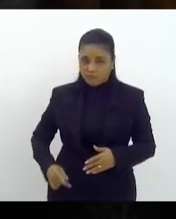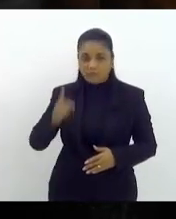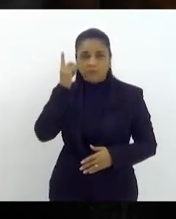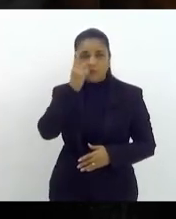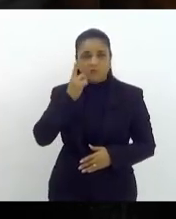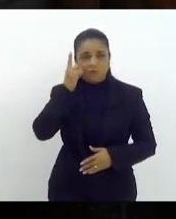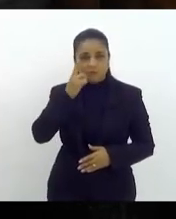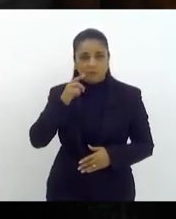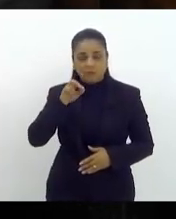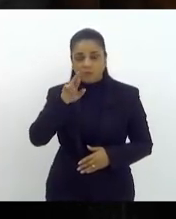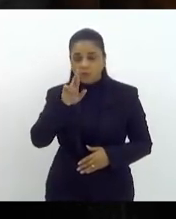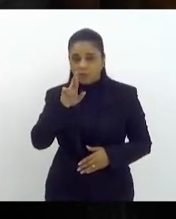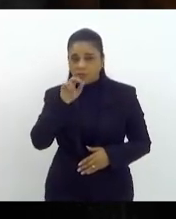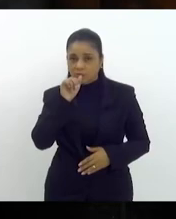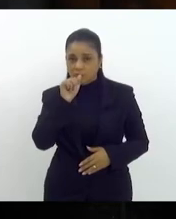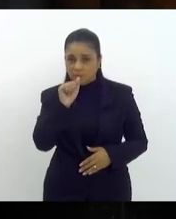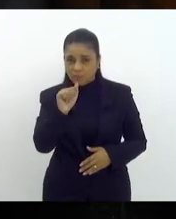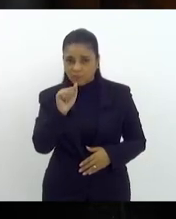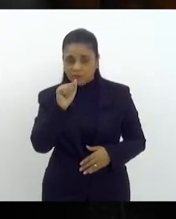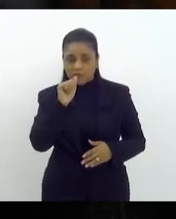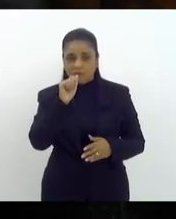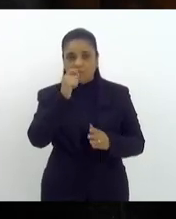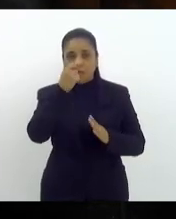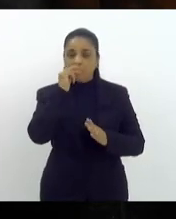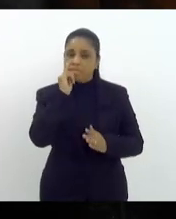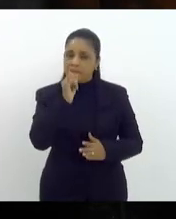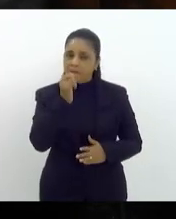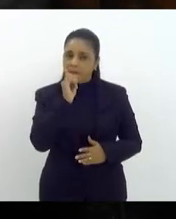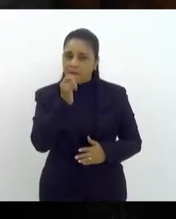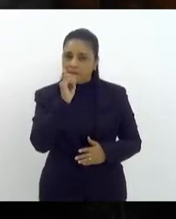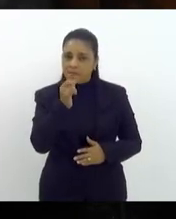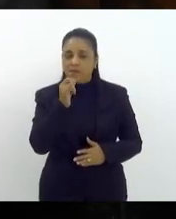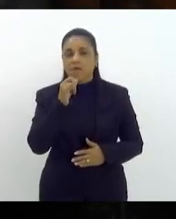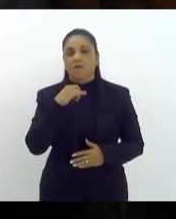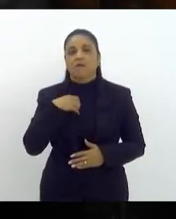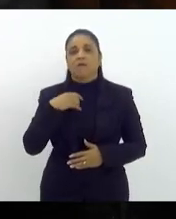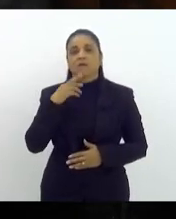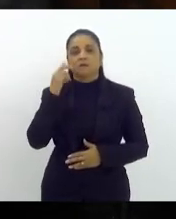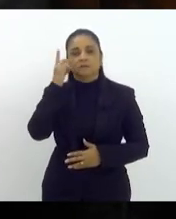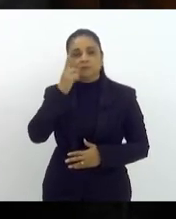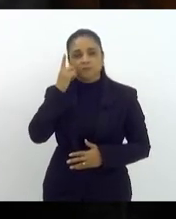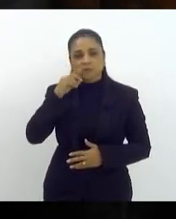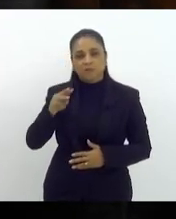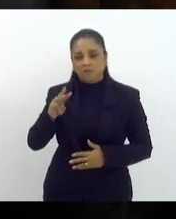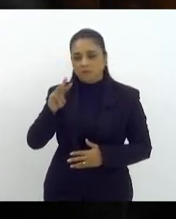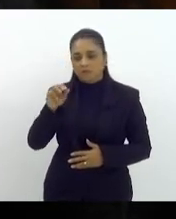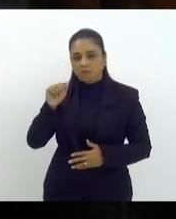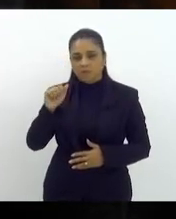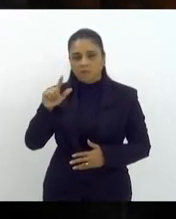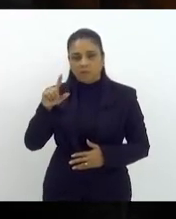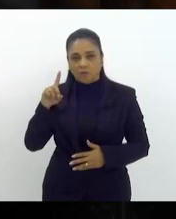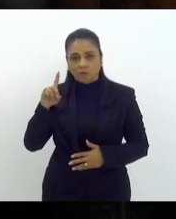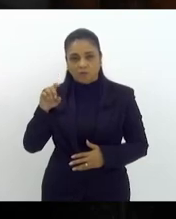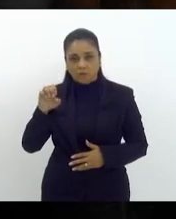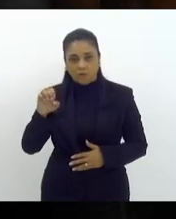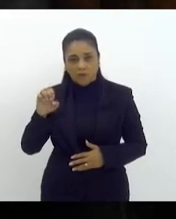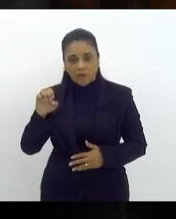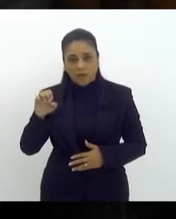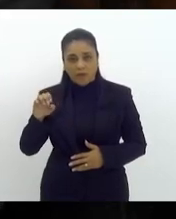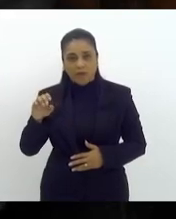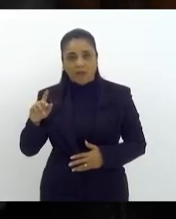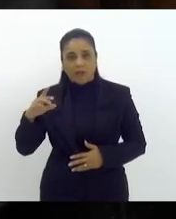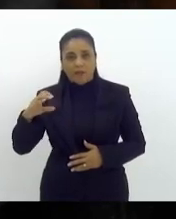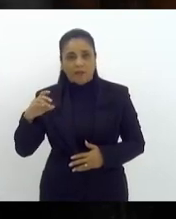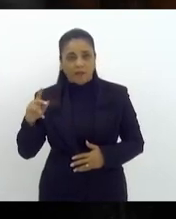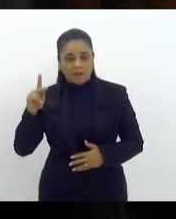Rodrigo Amorim na relatoria Deputado Valdete Carneiro que o excelência conhece bem deputada Marta